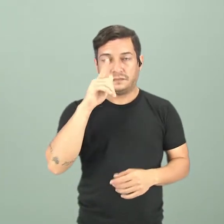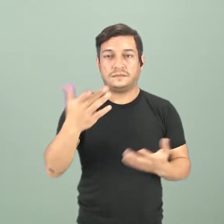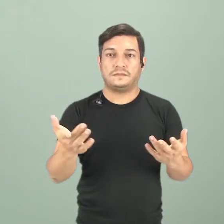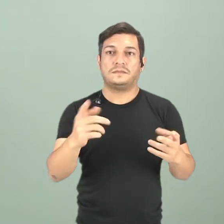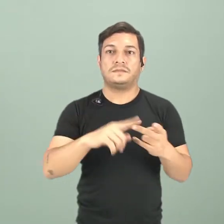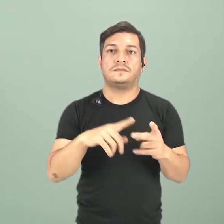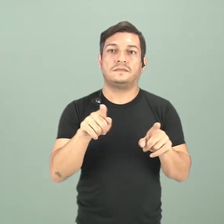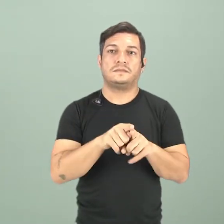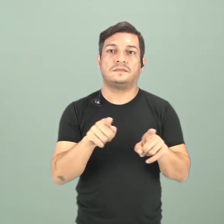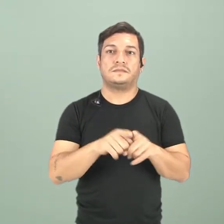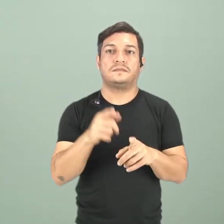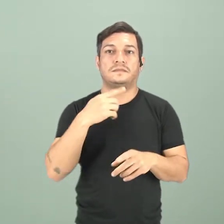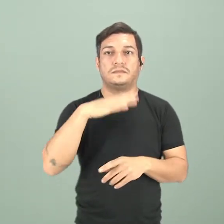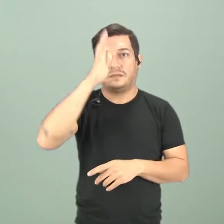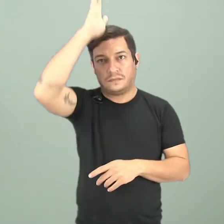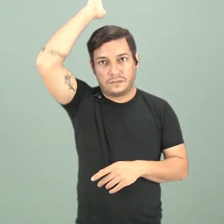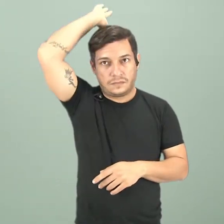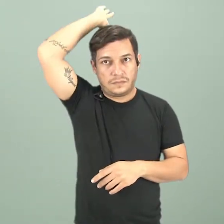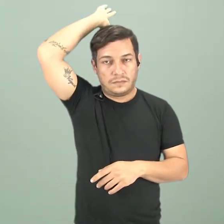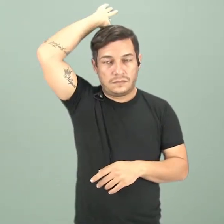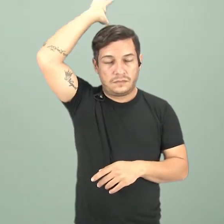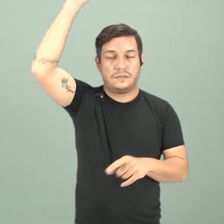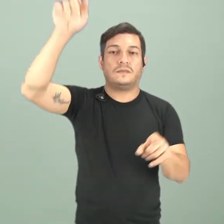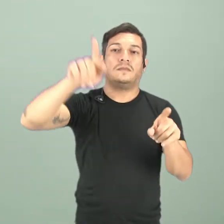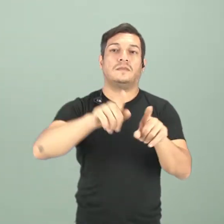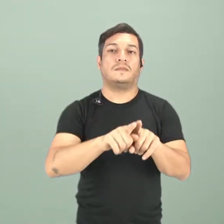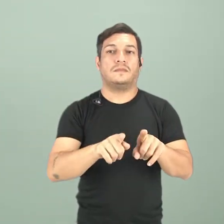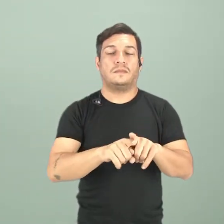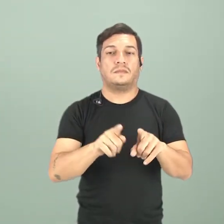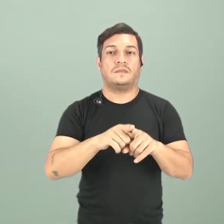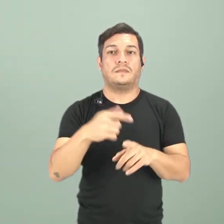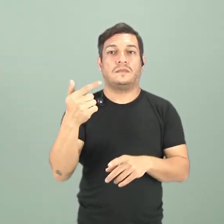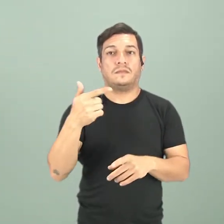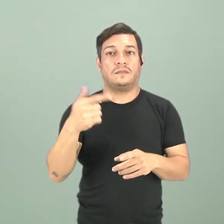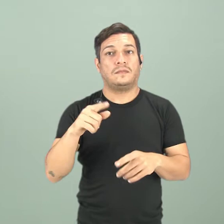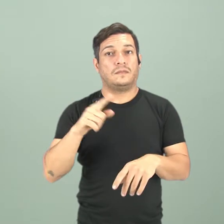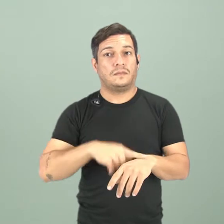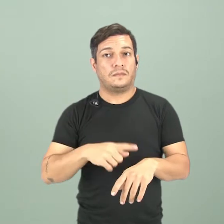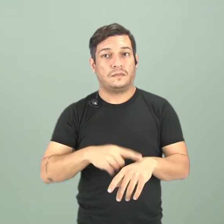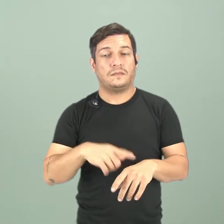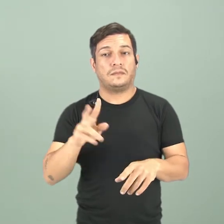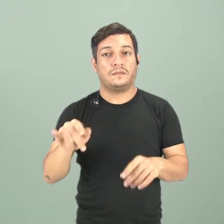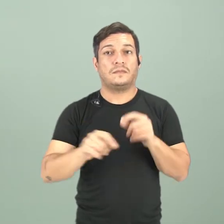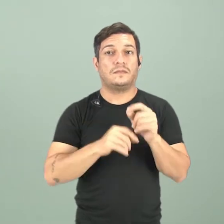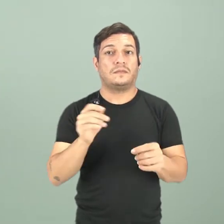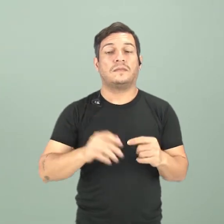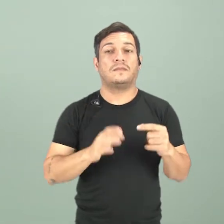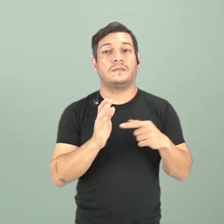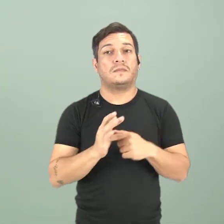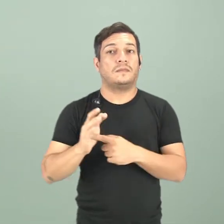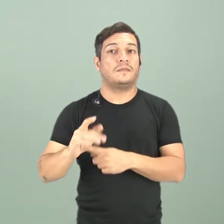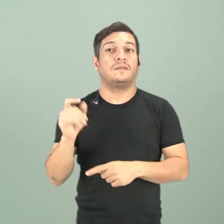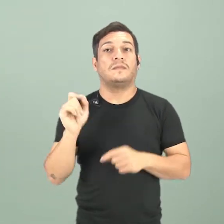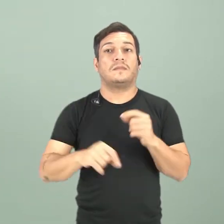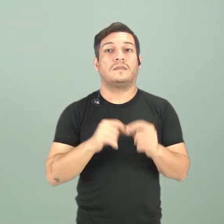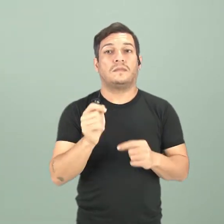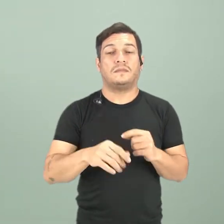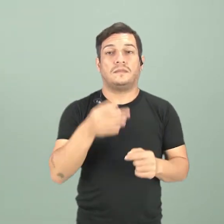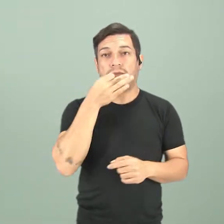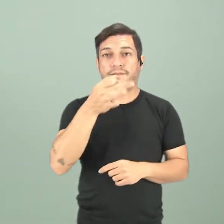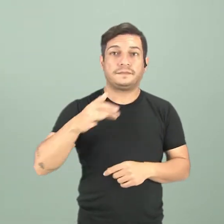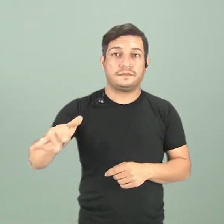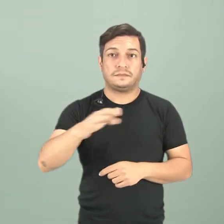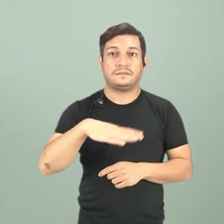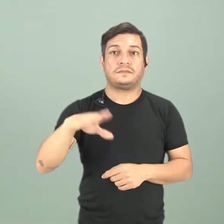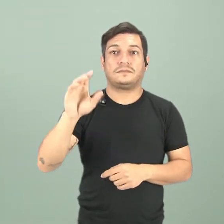de Roma e na segunda parte, nós vamos direcionar mais para a contemporaneidade.